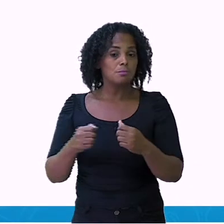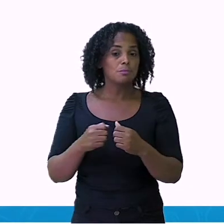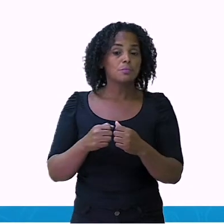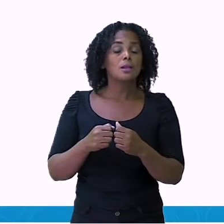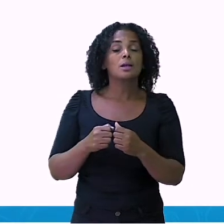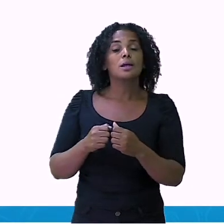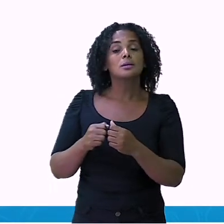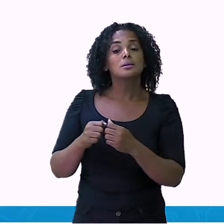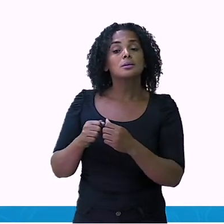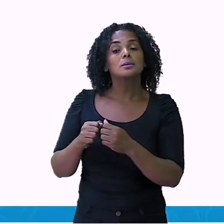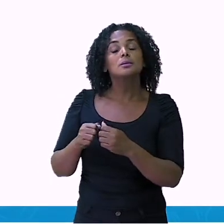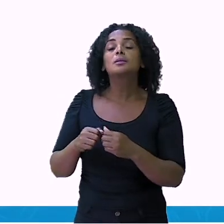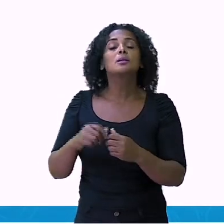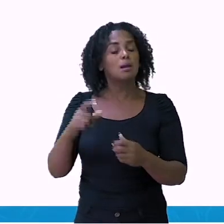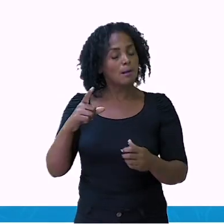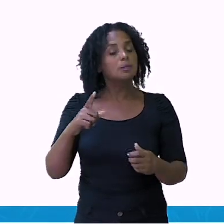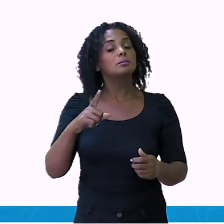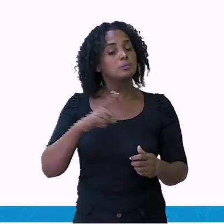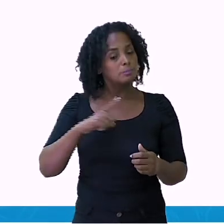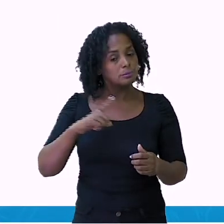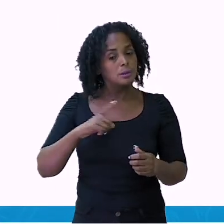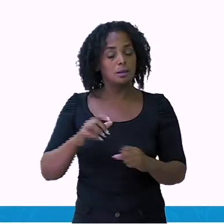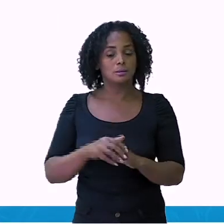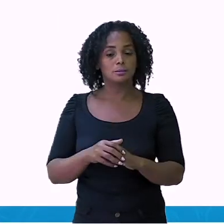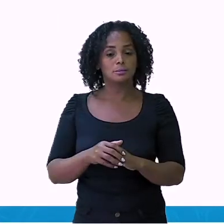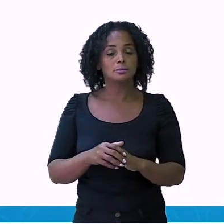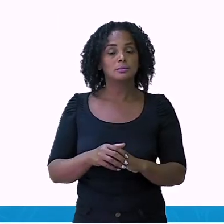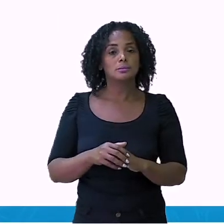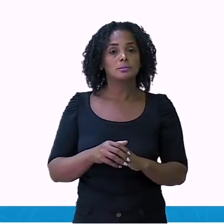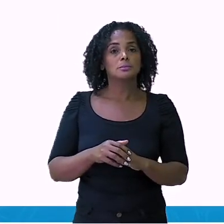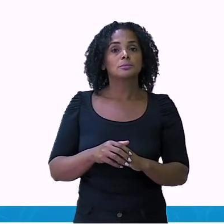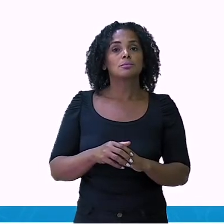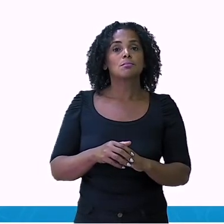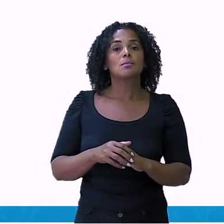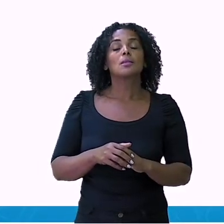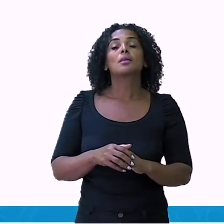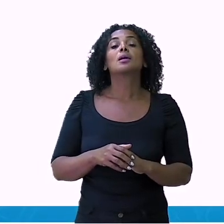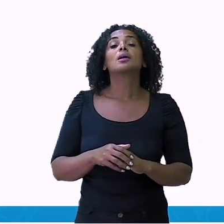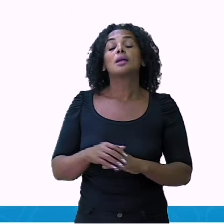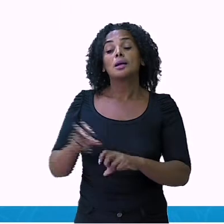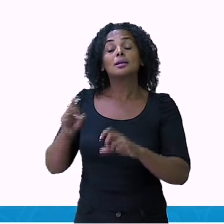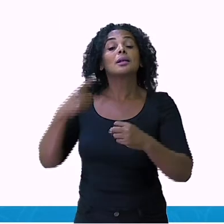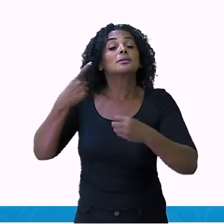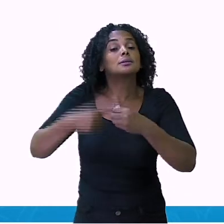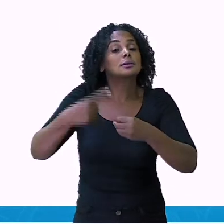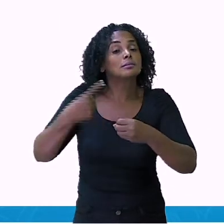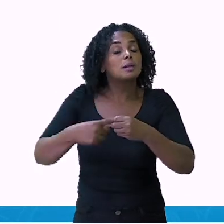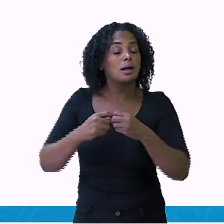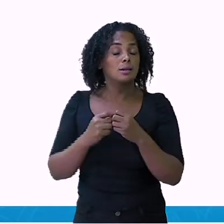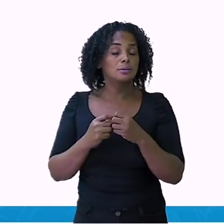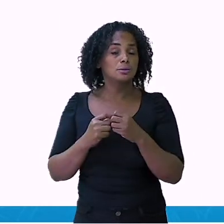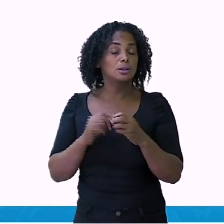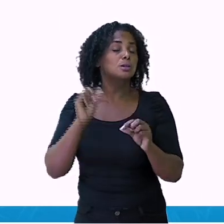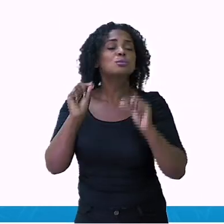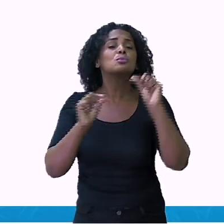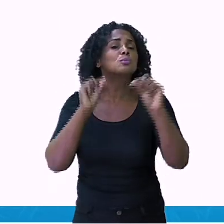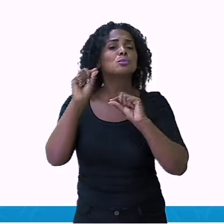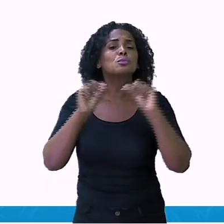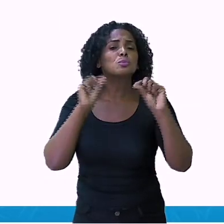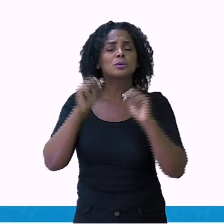a zona rural, ela pode nos oferecer. E a zona urbana? Ela vai oferecer já os